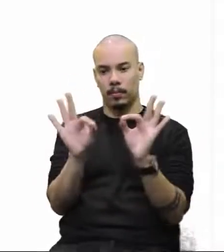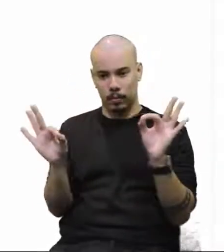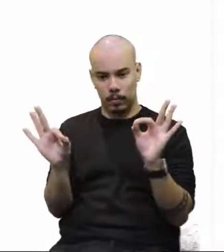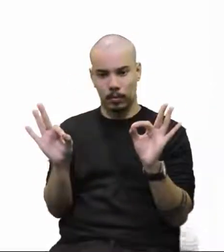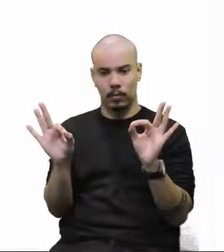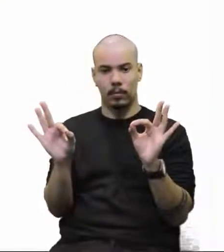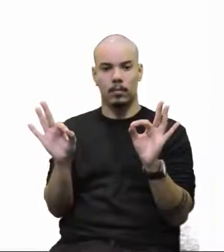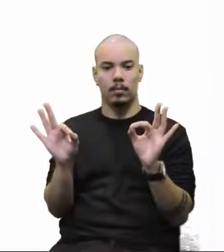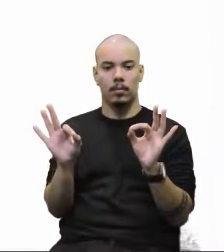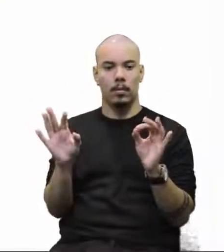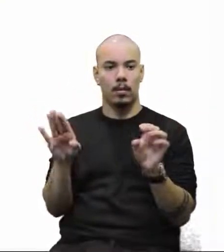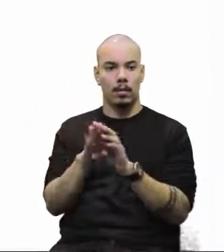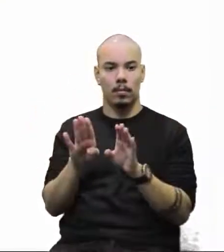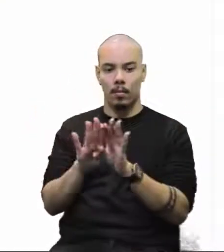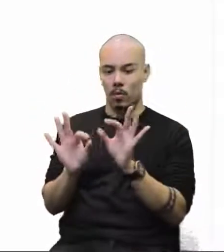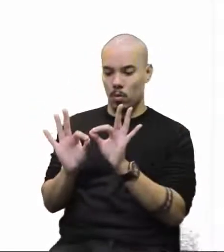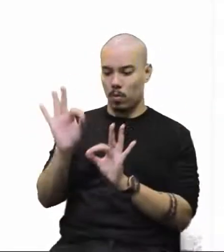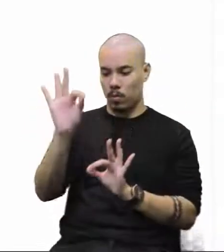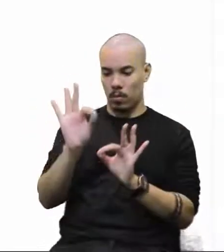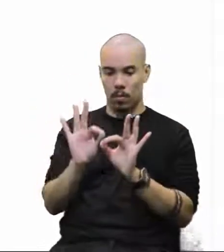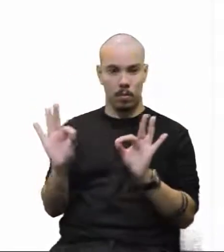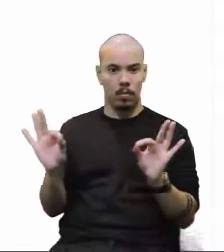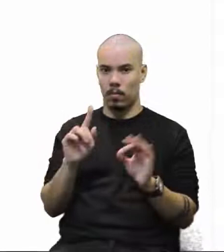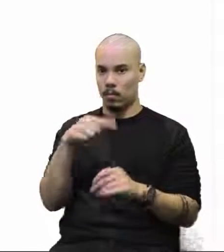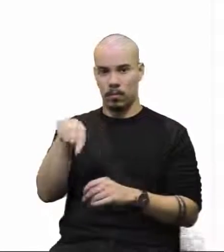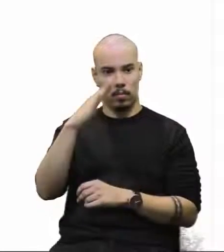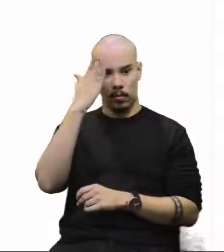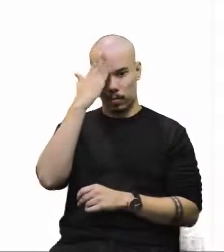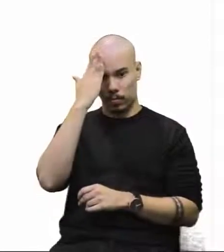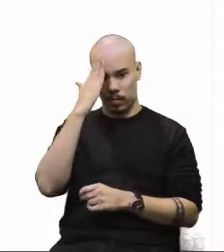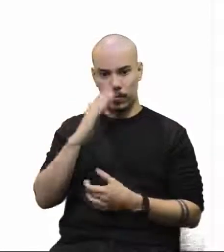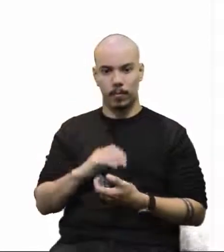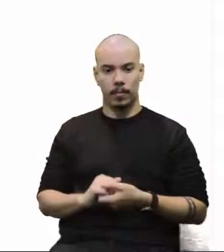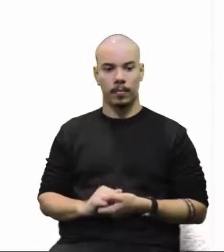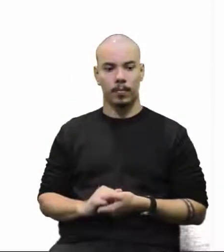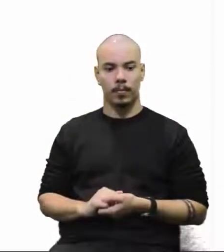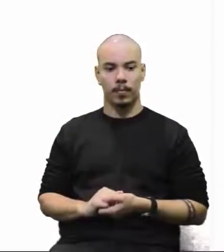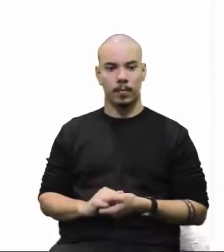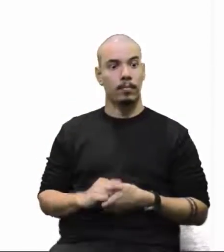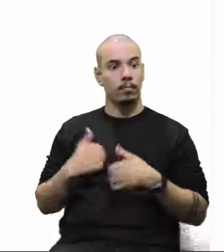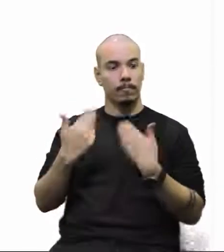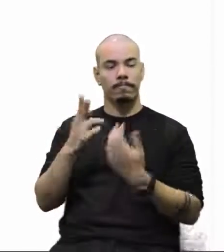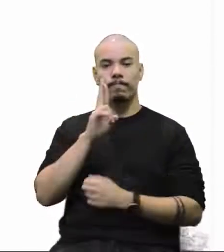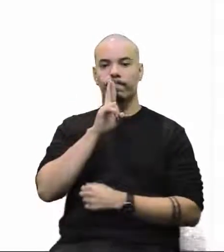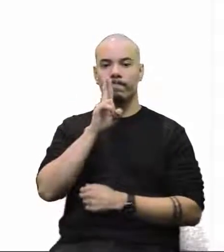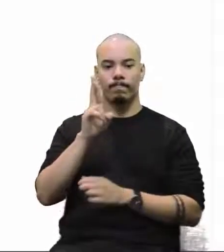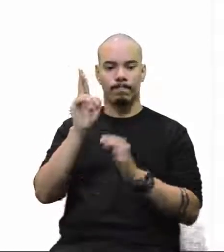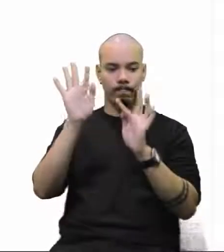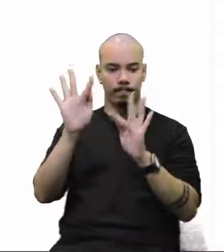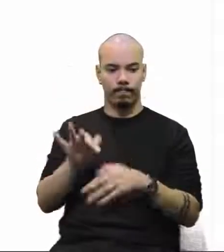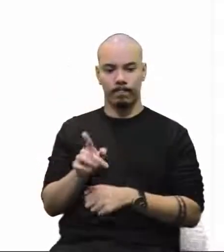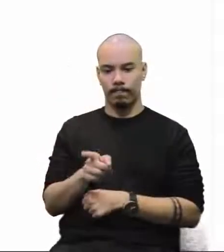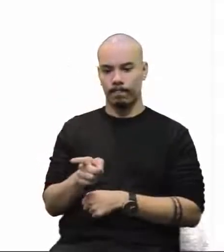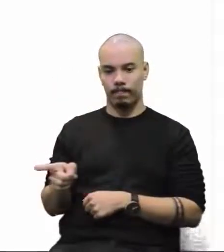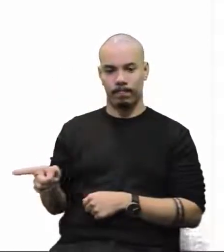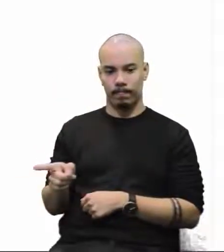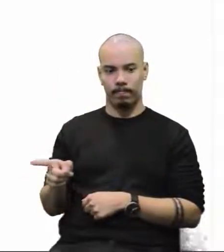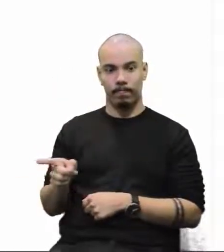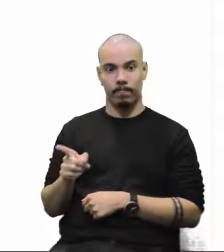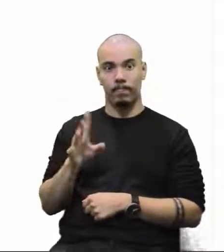foi dado também, o comprimento 1. Distância e comprimento. Bom, então aí força magnética igual